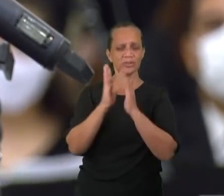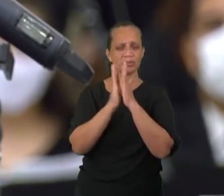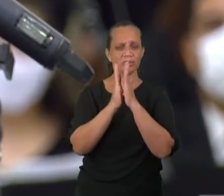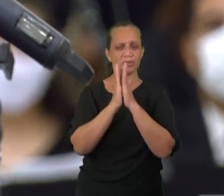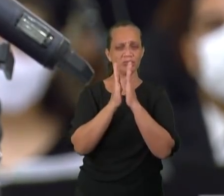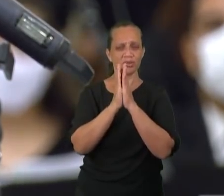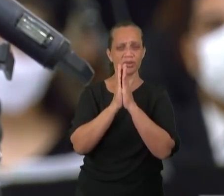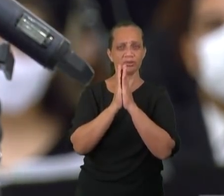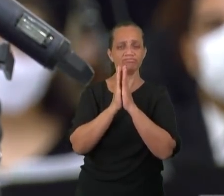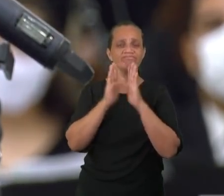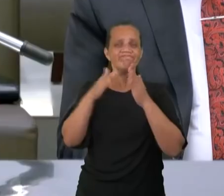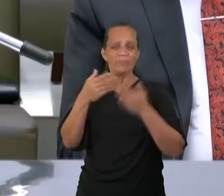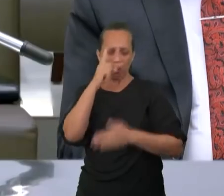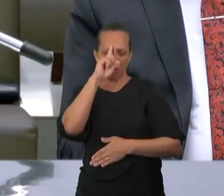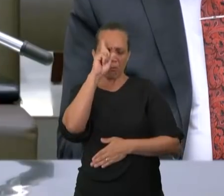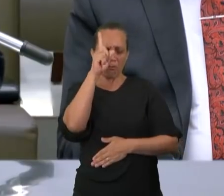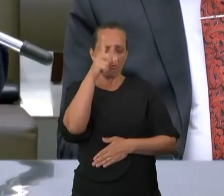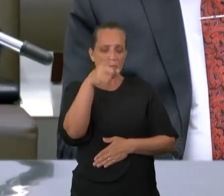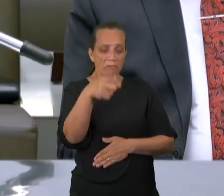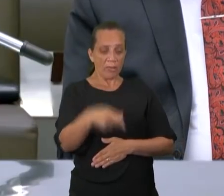Joga na cova dos leões.